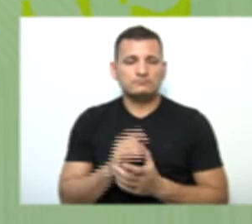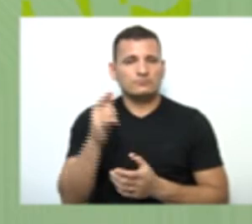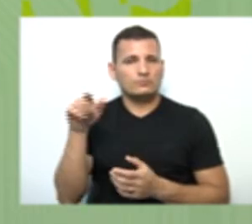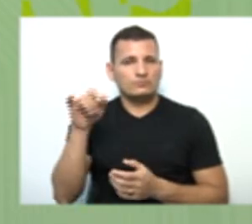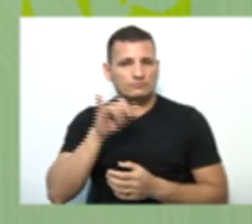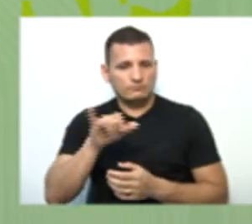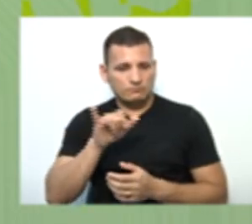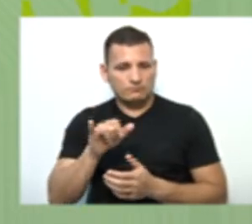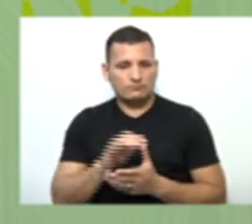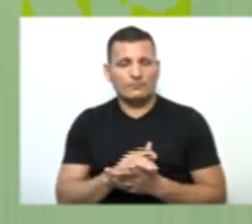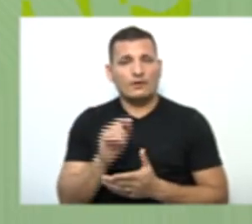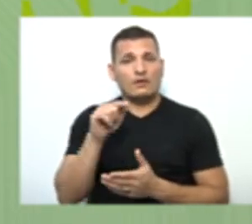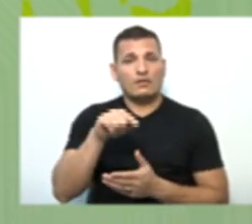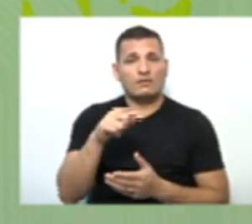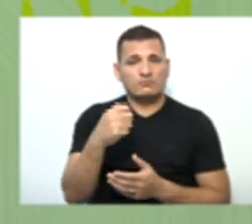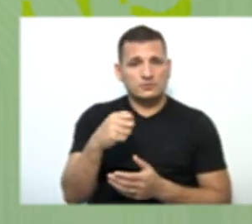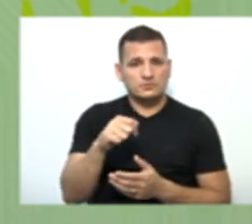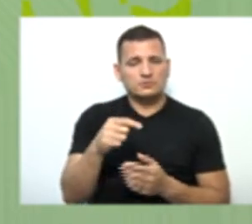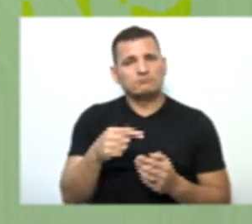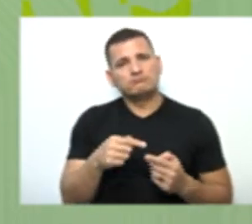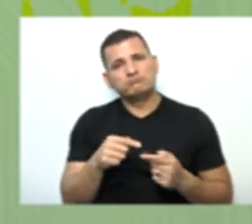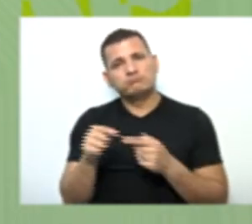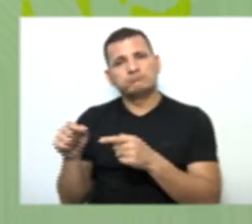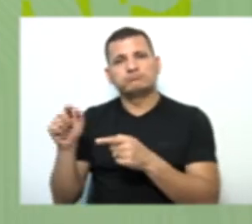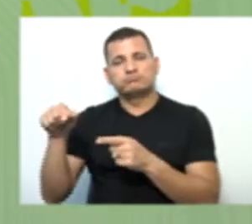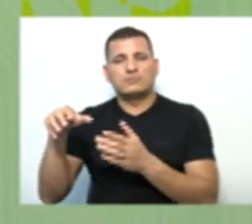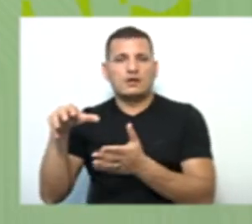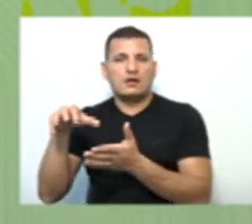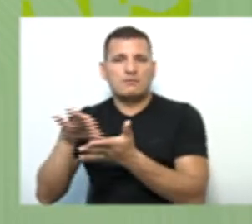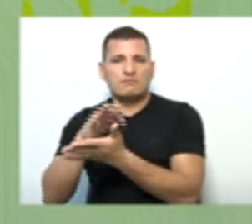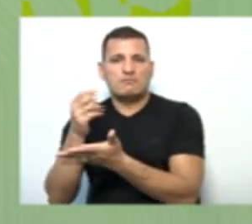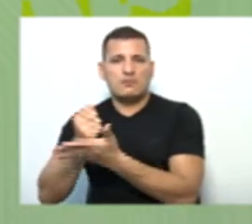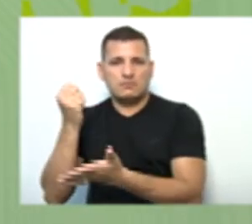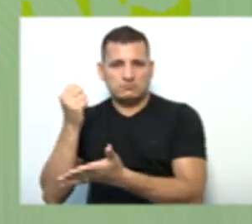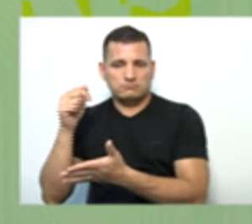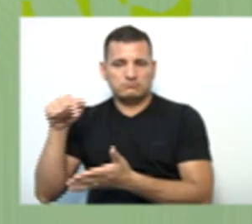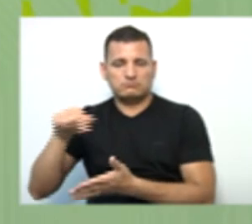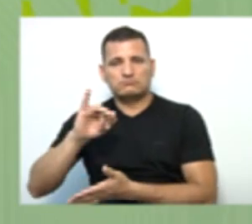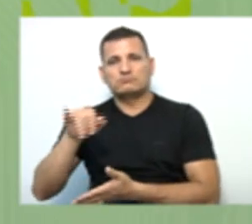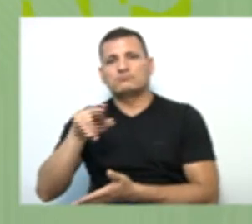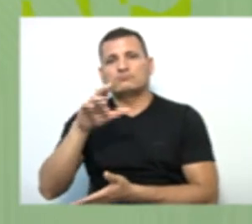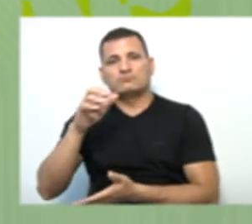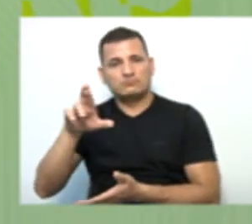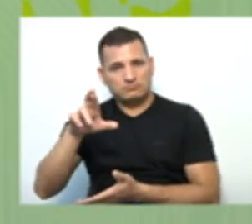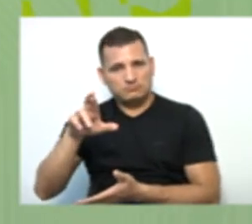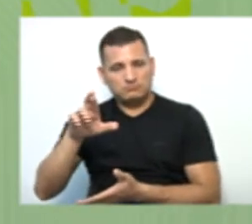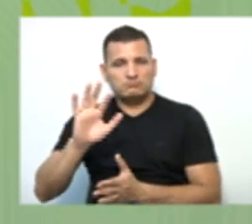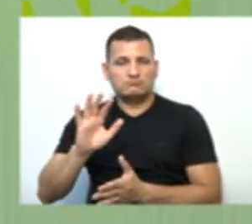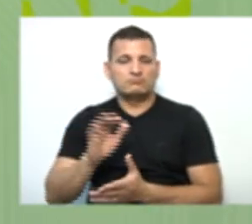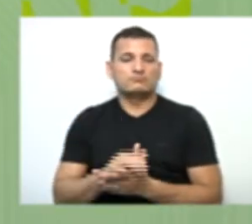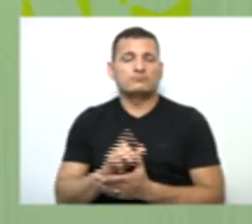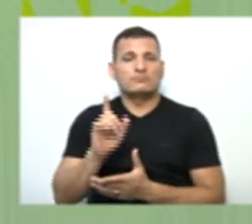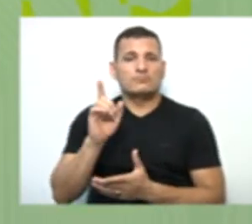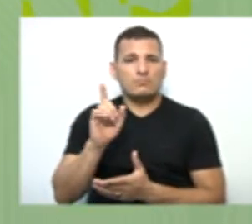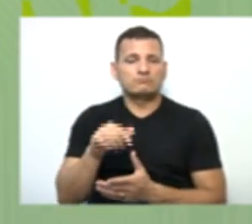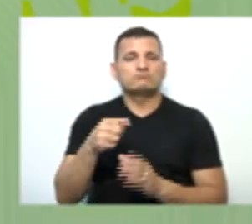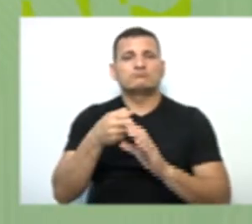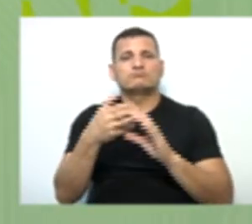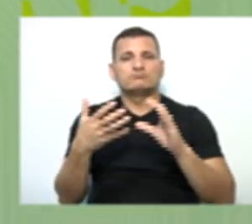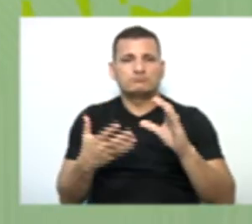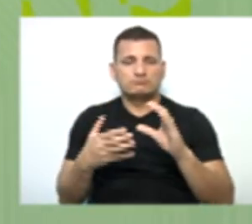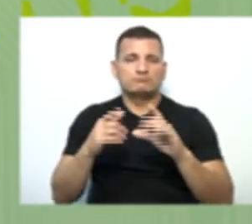ser registrado no órgão do comércio. Ok? Então, são características letra A,